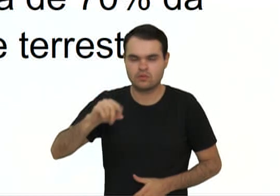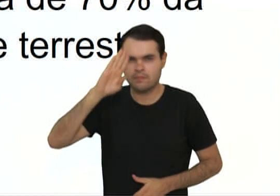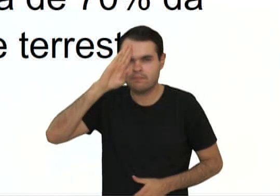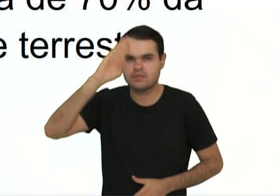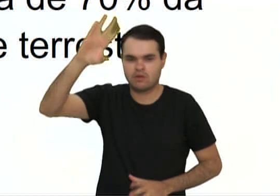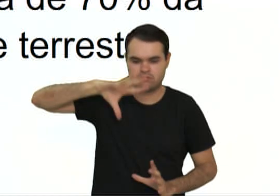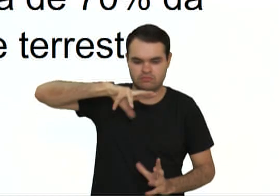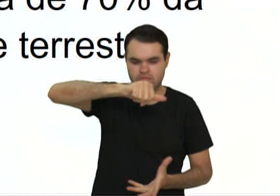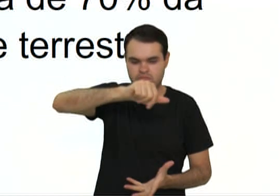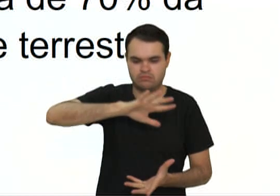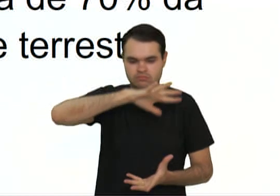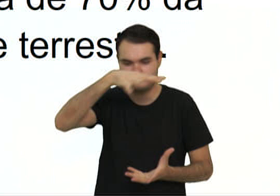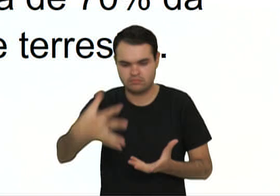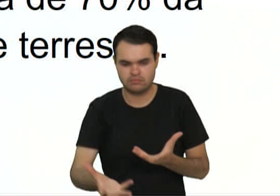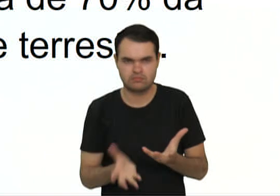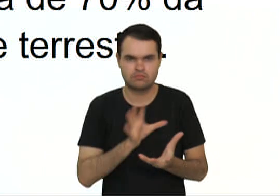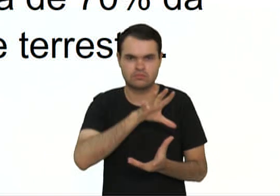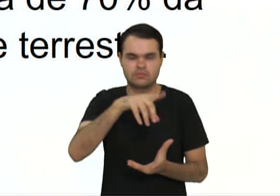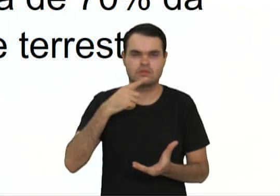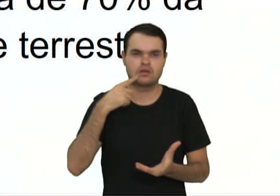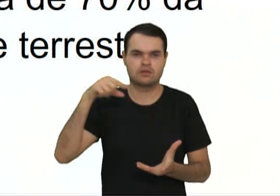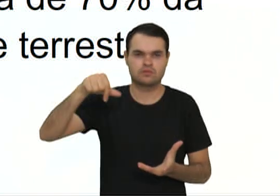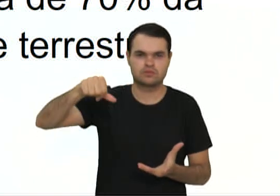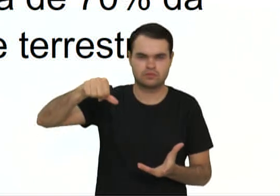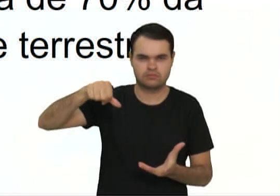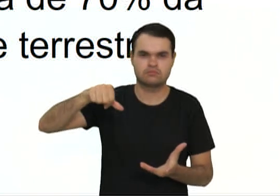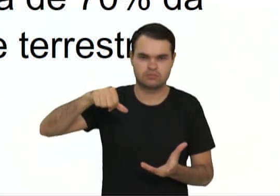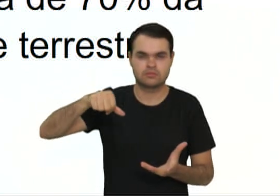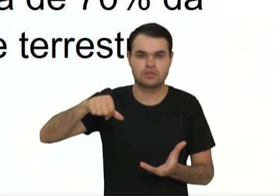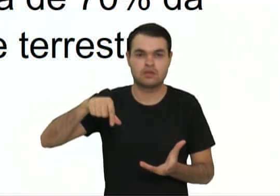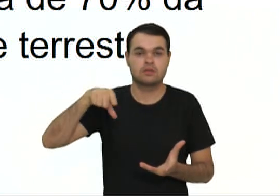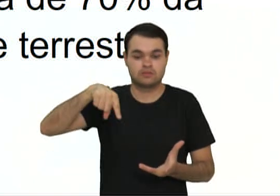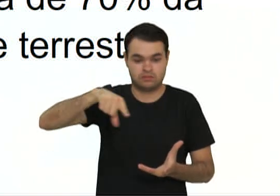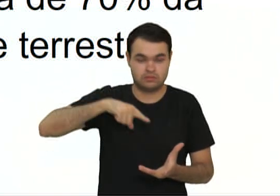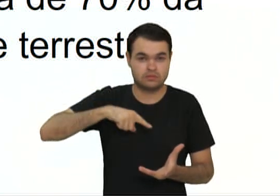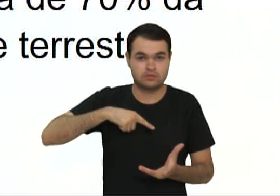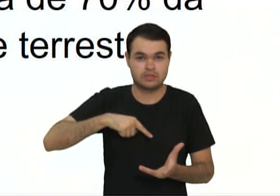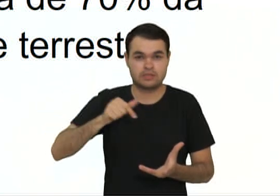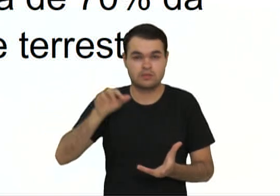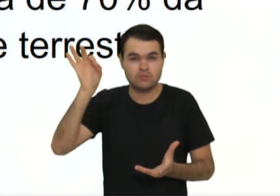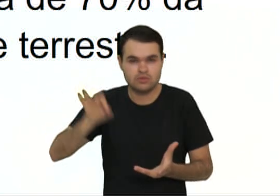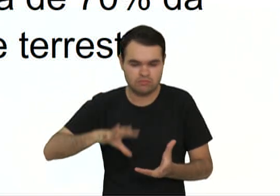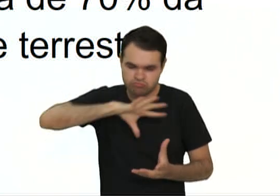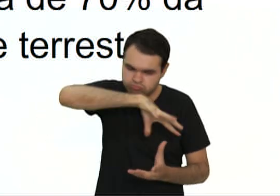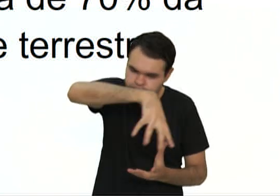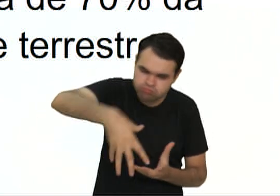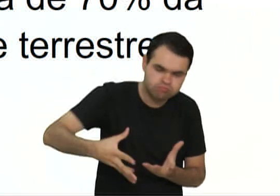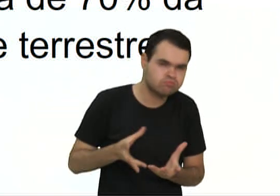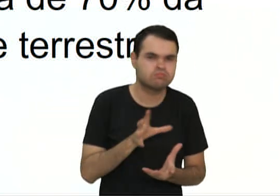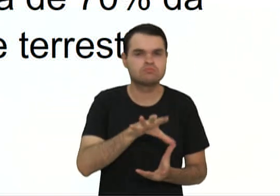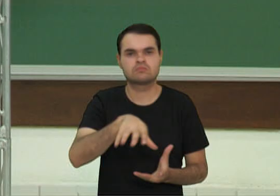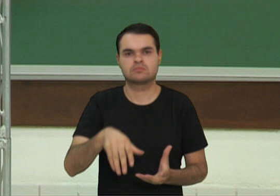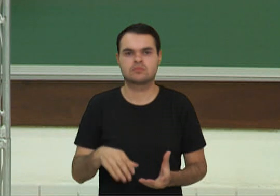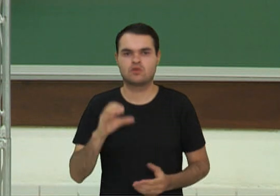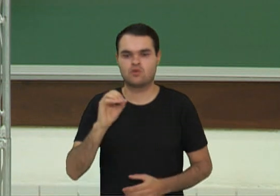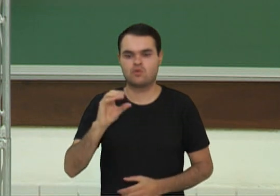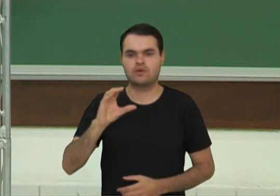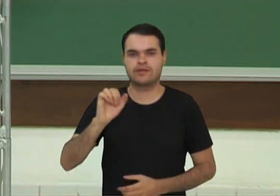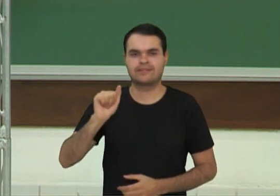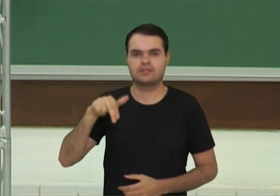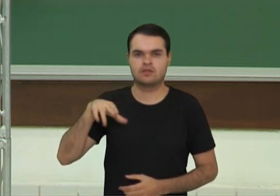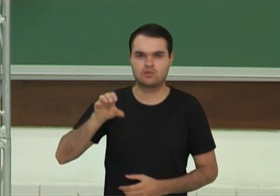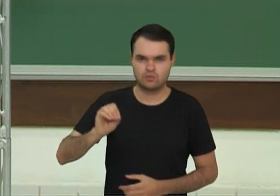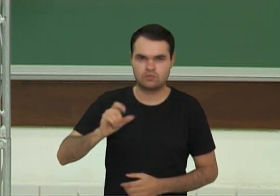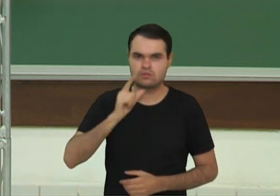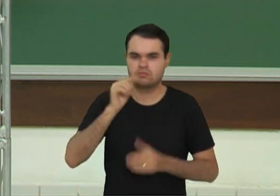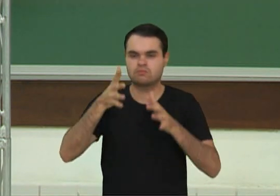Terra, constituído por água salgada e cobre cerca de 70% da superfície terrestre. Então, quando eu estou falando de oceanos,